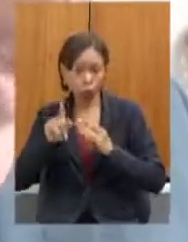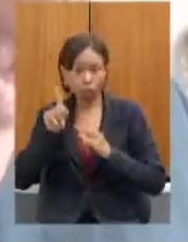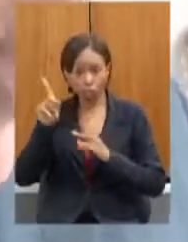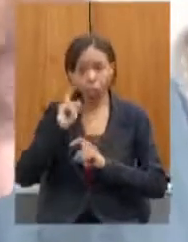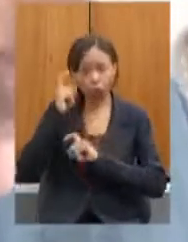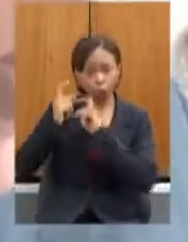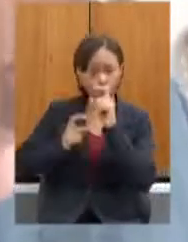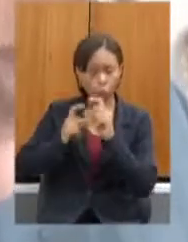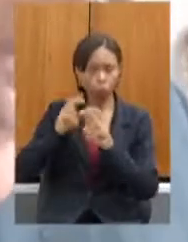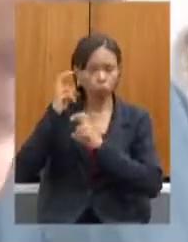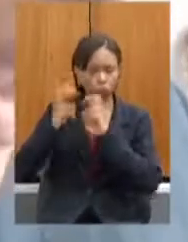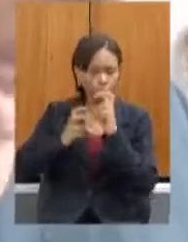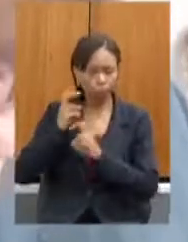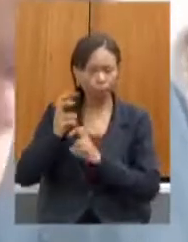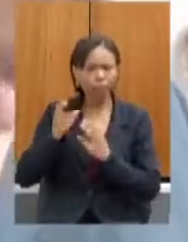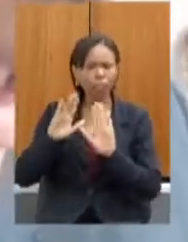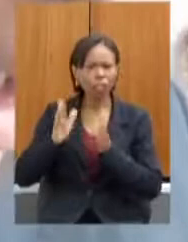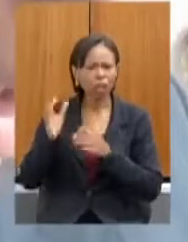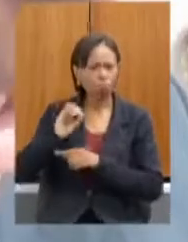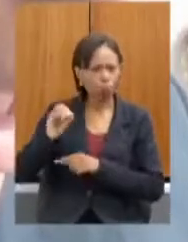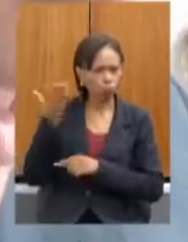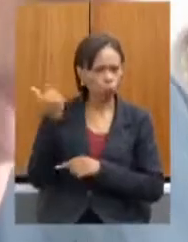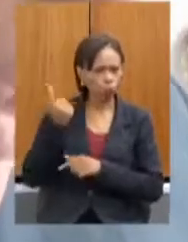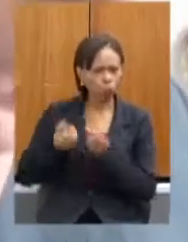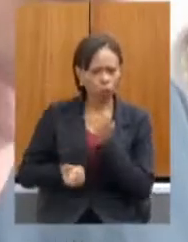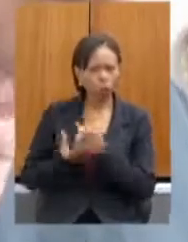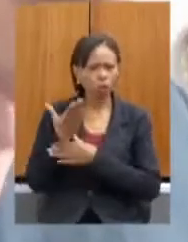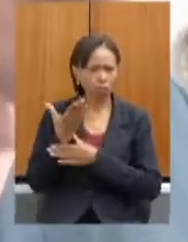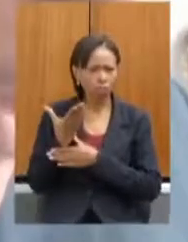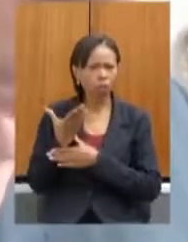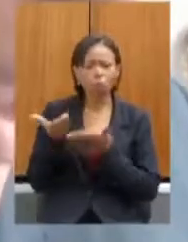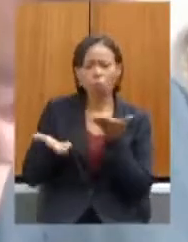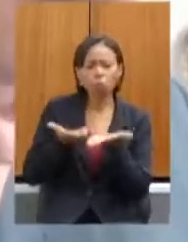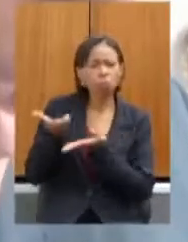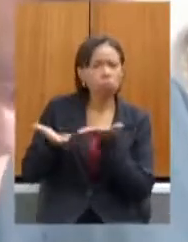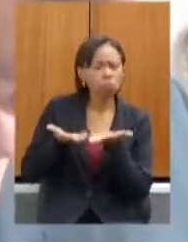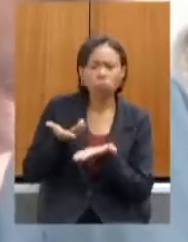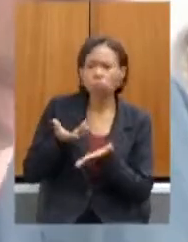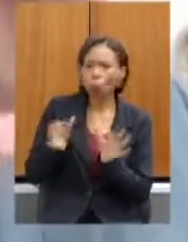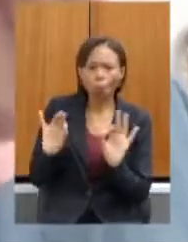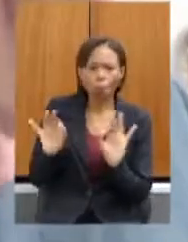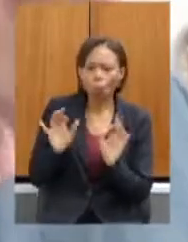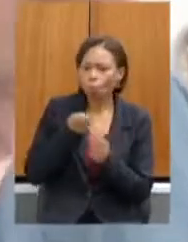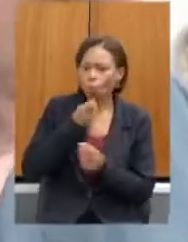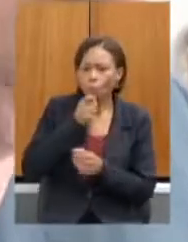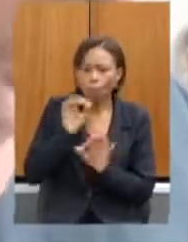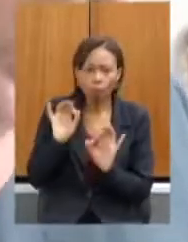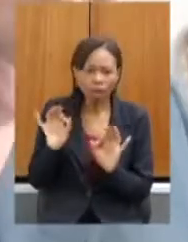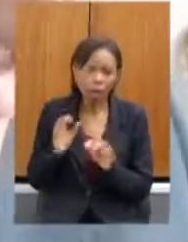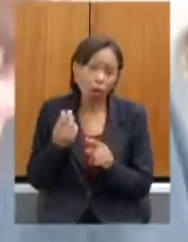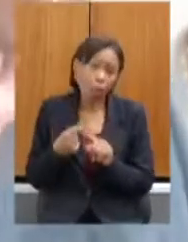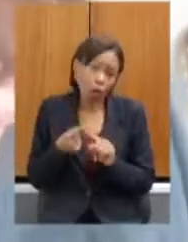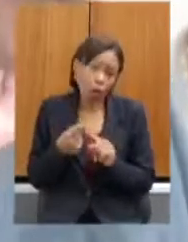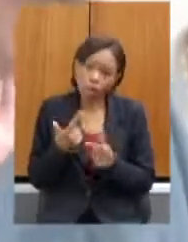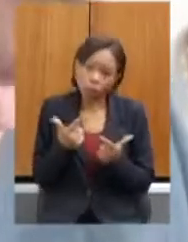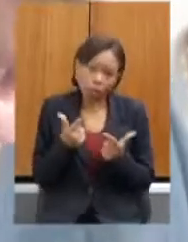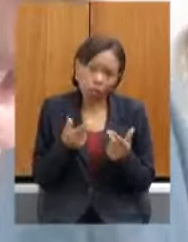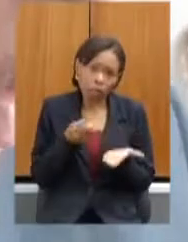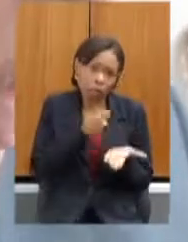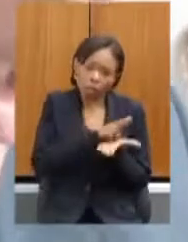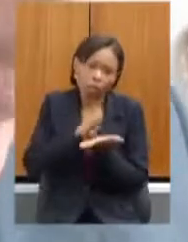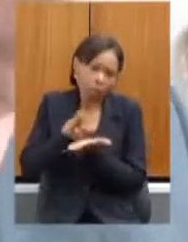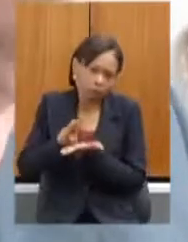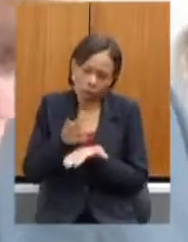foi descontado posteriormente ao tubo sem ter prestado o atendimento é a falta de pacientes